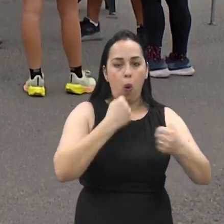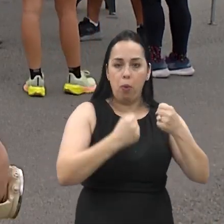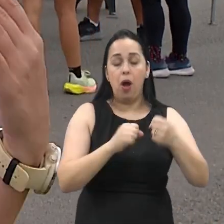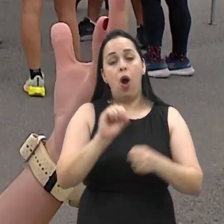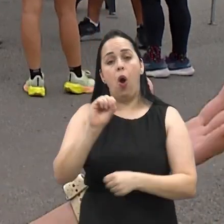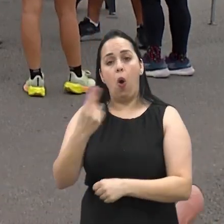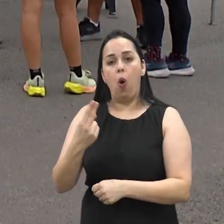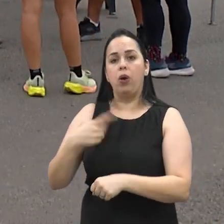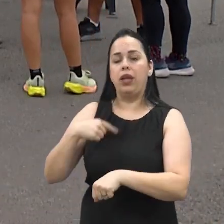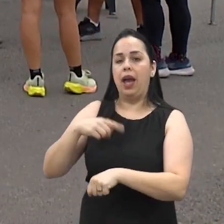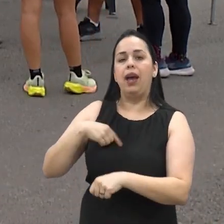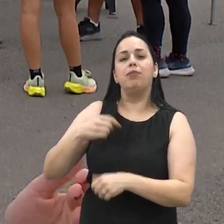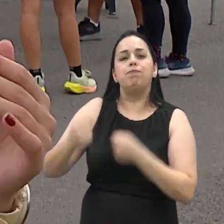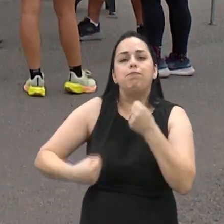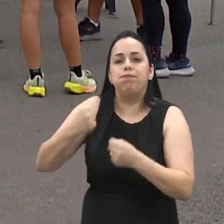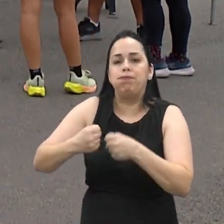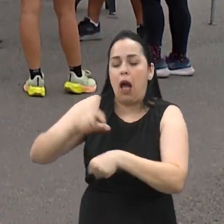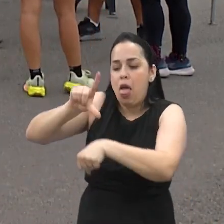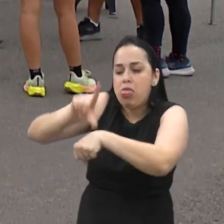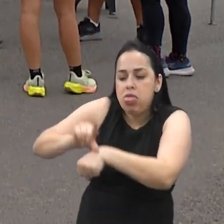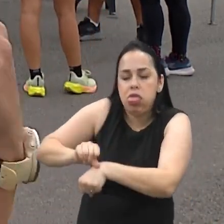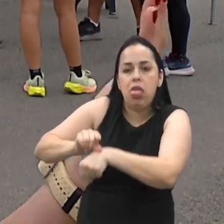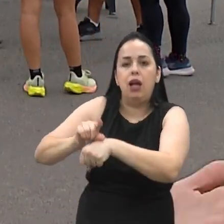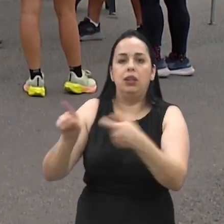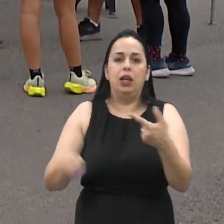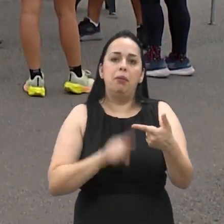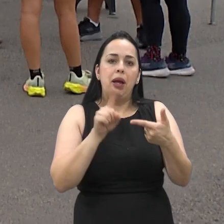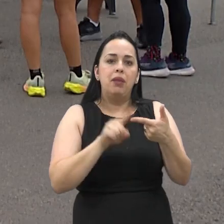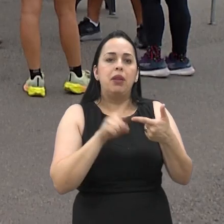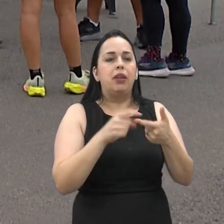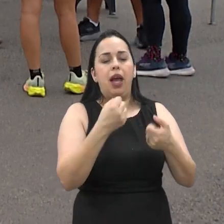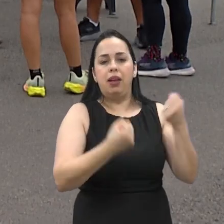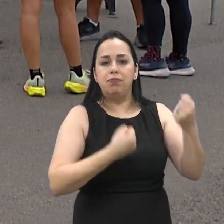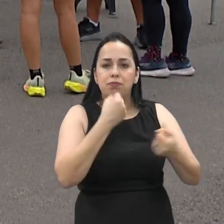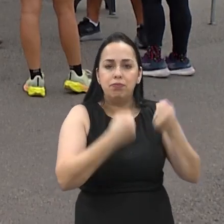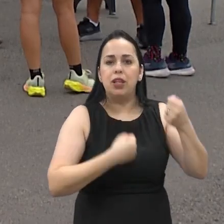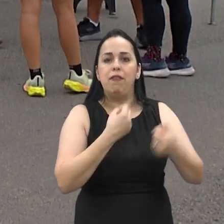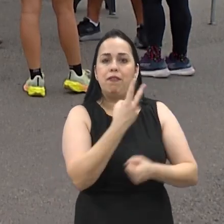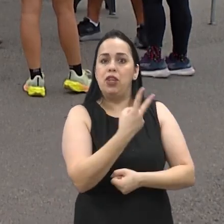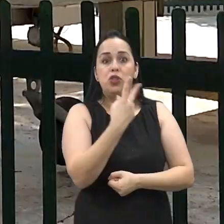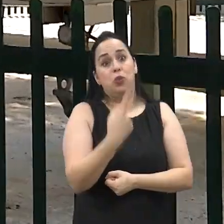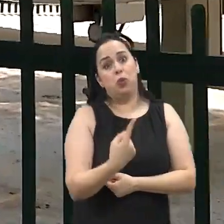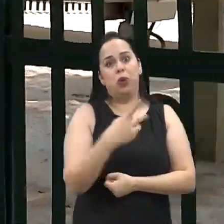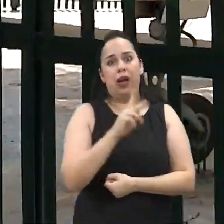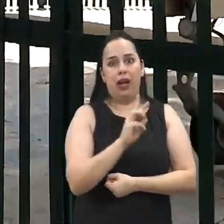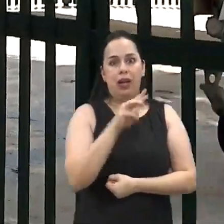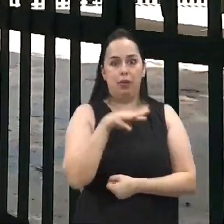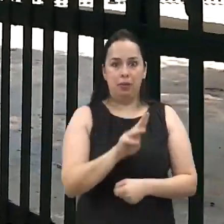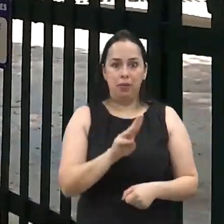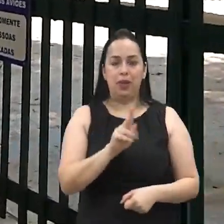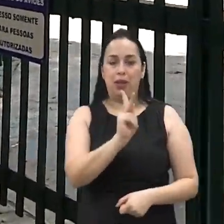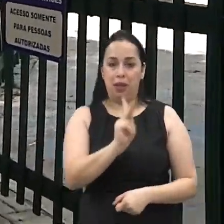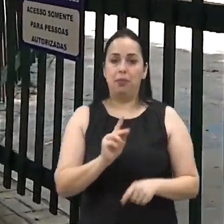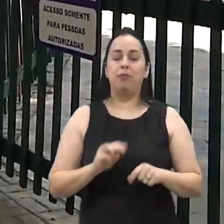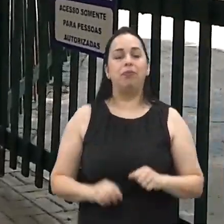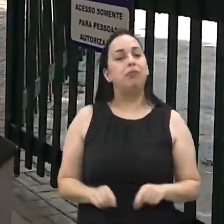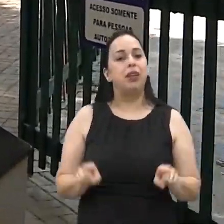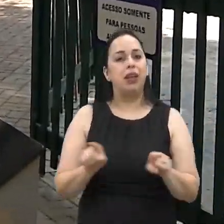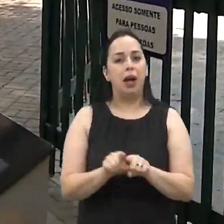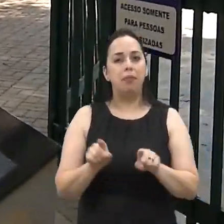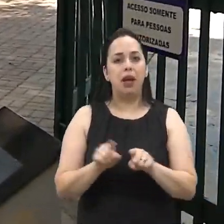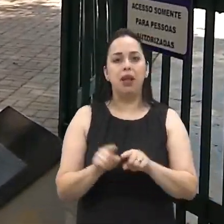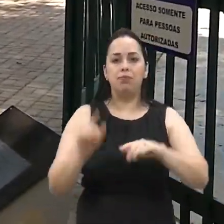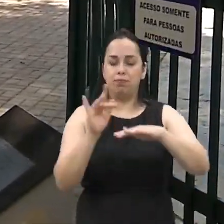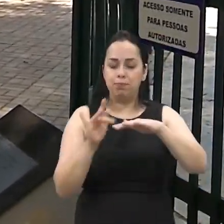o tempo em alguma outra distância. Tem gente que quer fazer 42, tem gente que quer fazer 21. Dados da Ticket Sports,